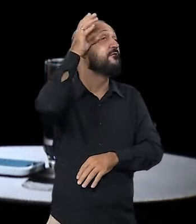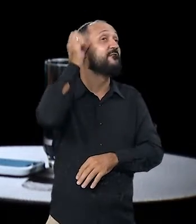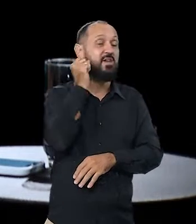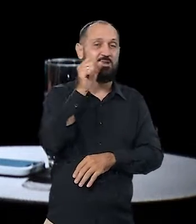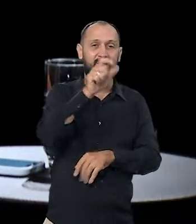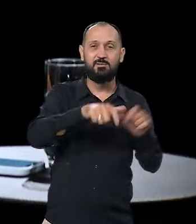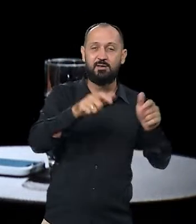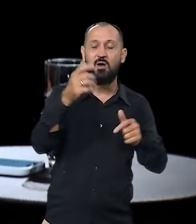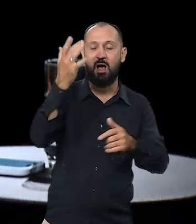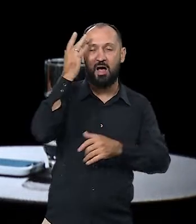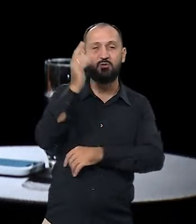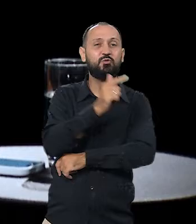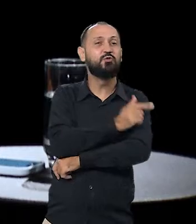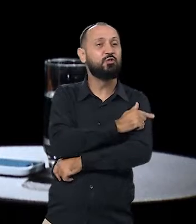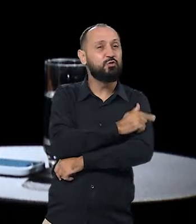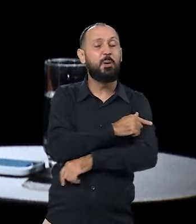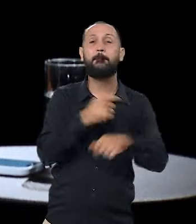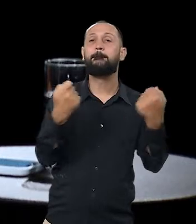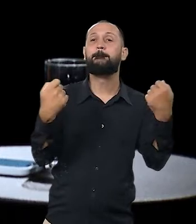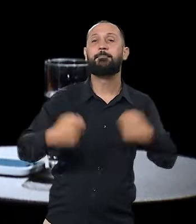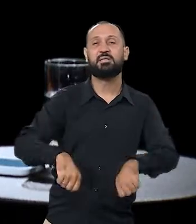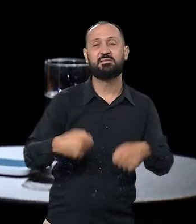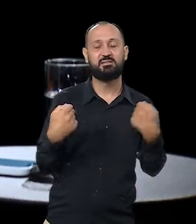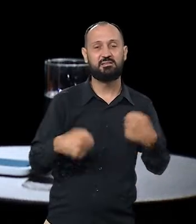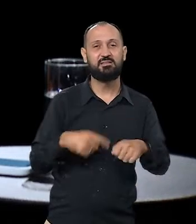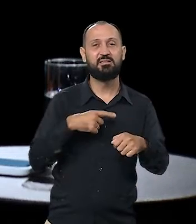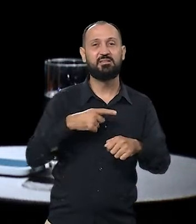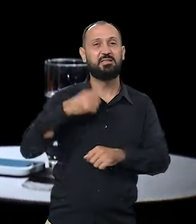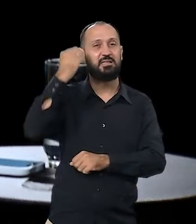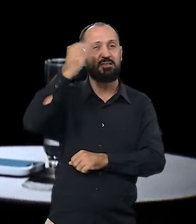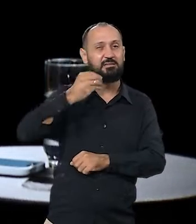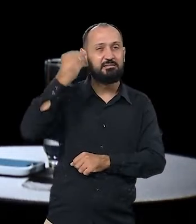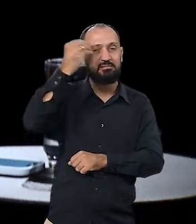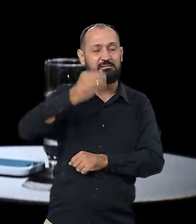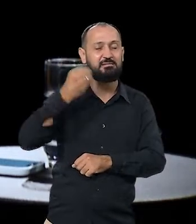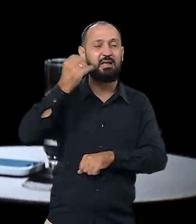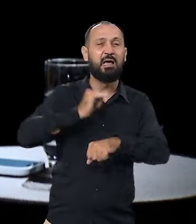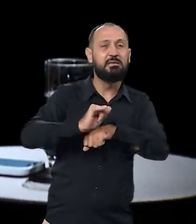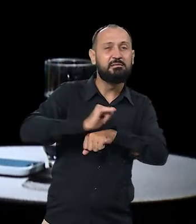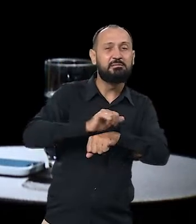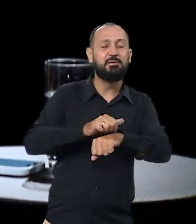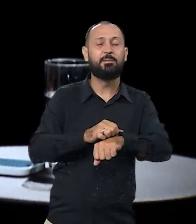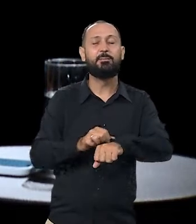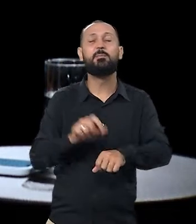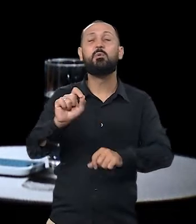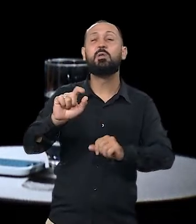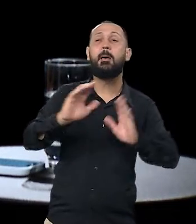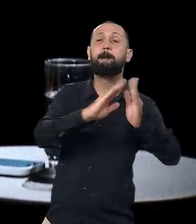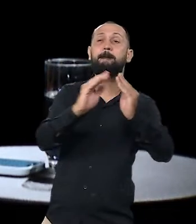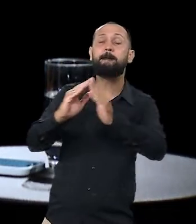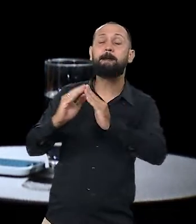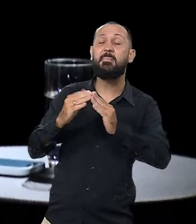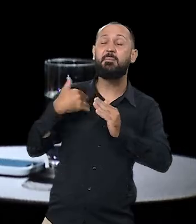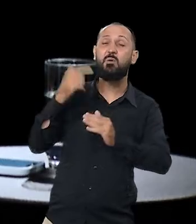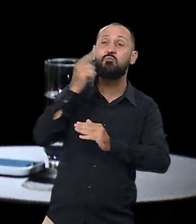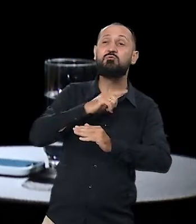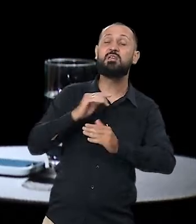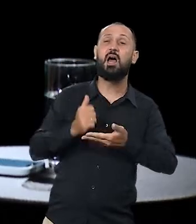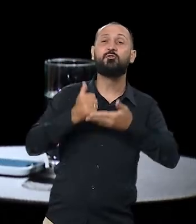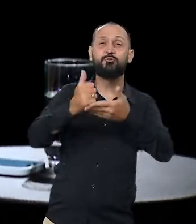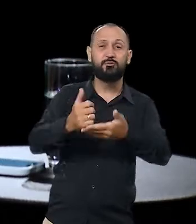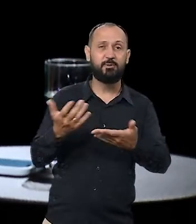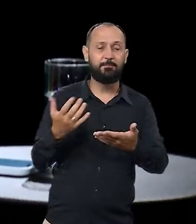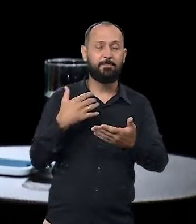Eu acredito que os nossos gestores públicos, eles têm que ter essa expertise para conseguir atender as demandas. E o senhor acha